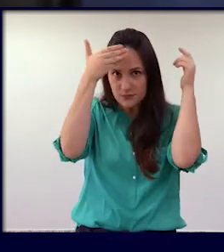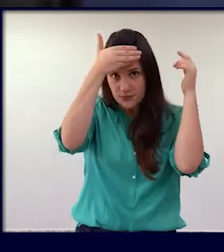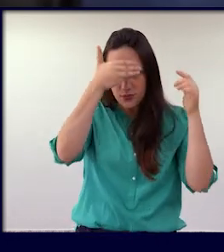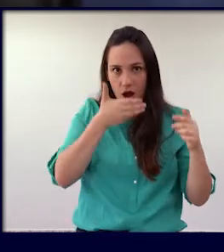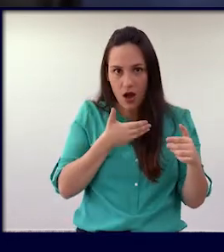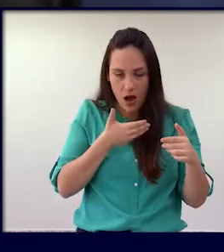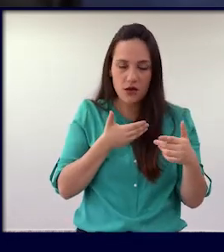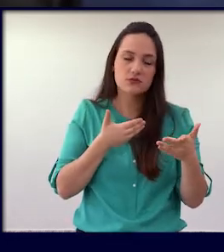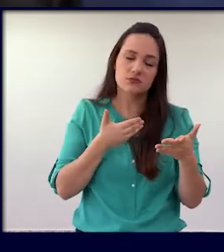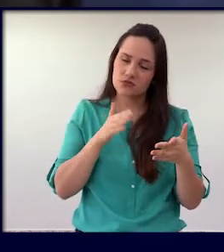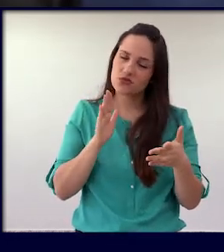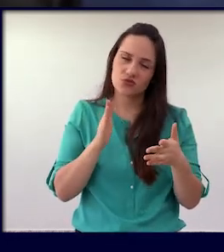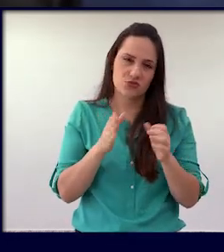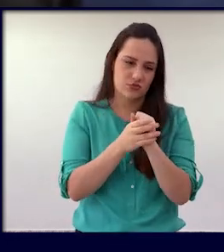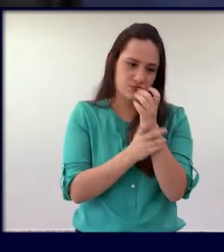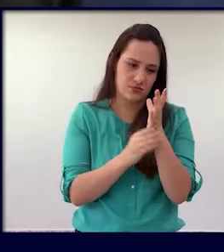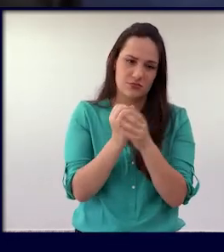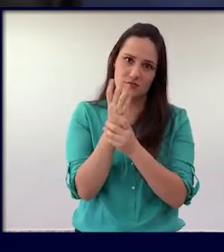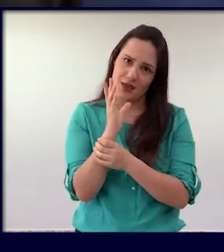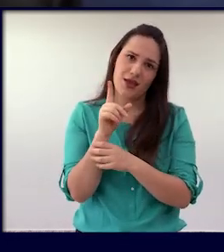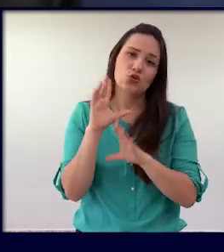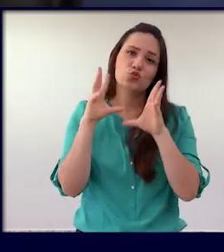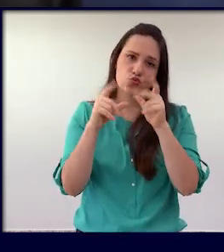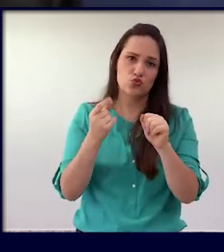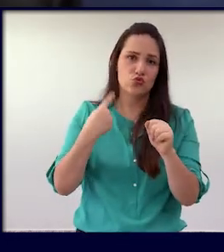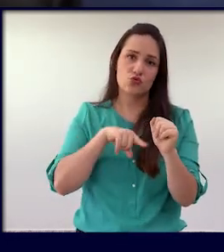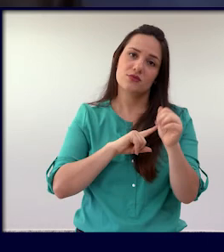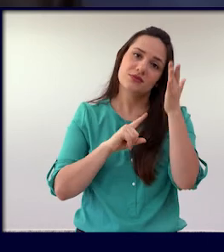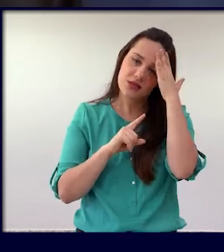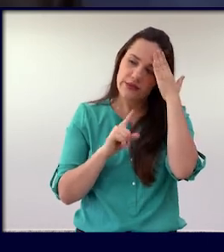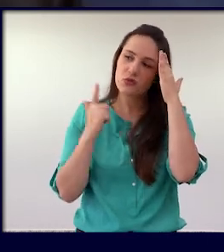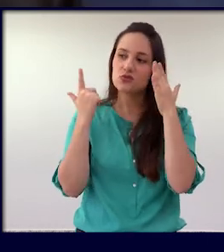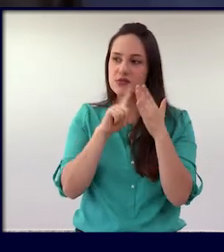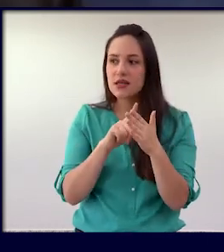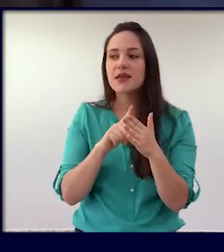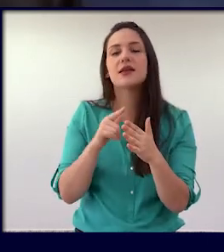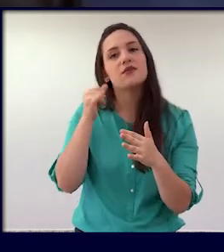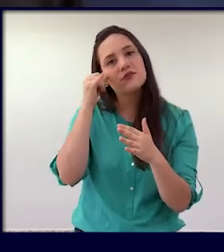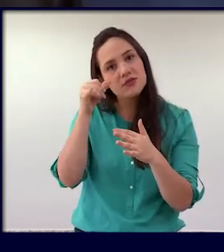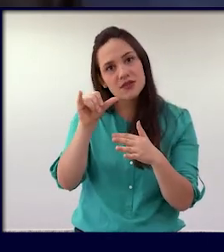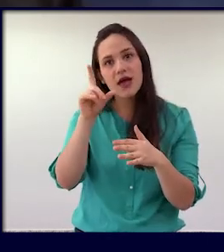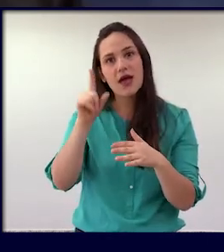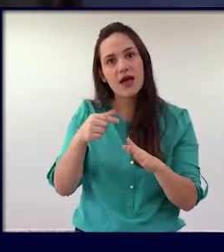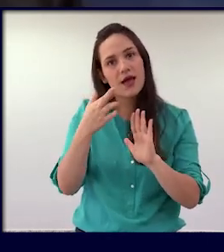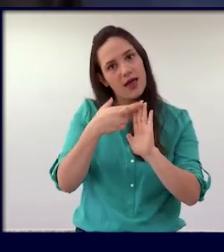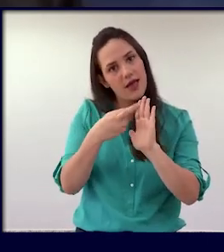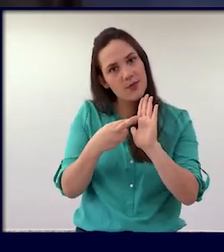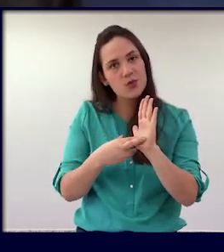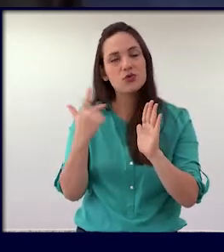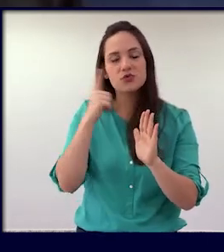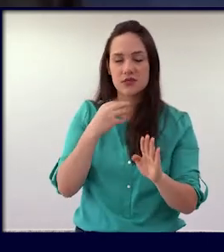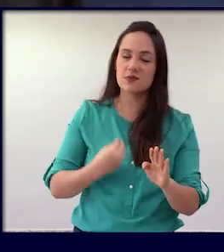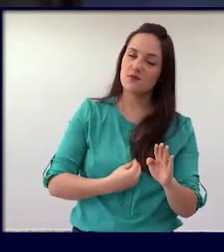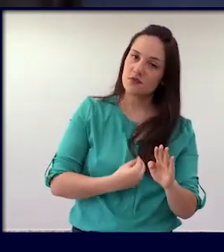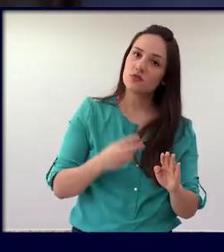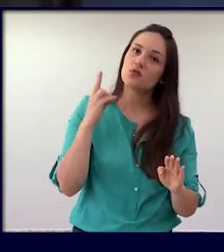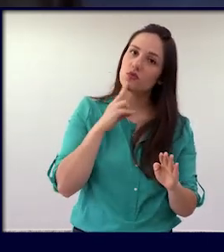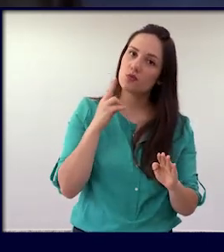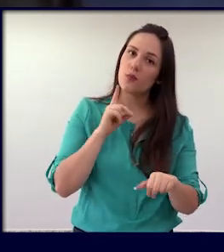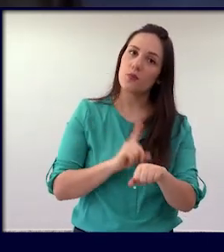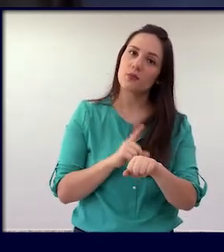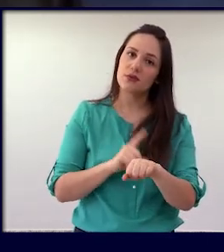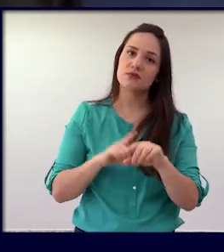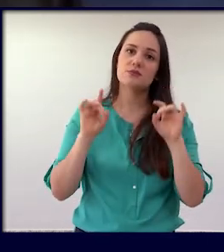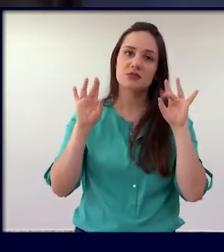o uso de equipamentos como máscaras, que é o que a gente tem conhecimento, né, que são os protocolos para esse